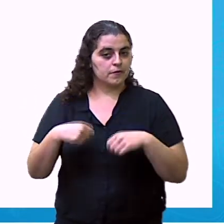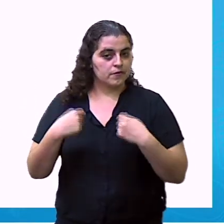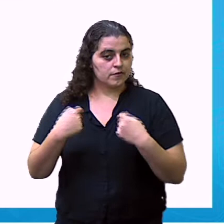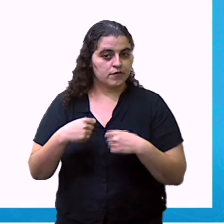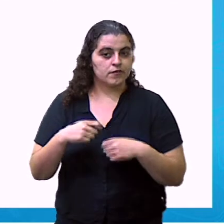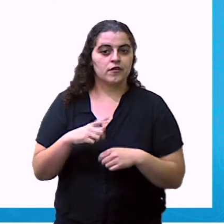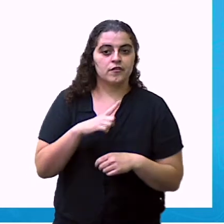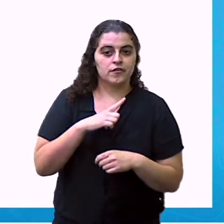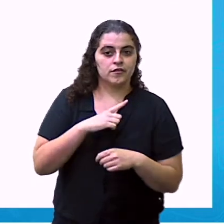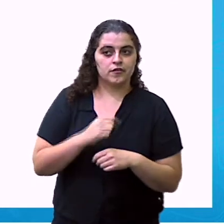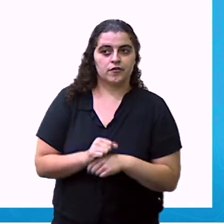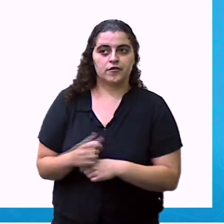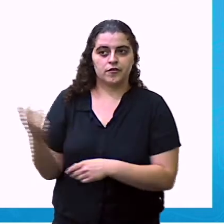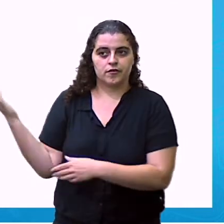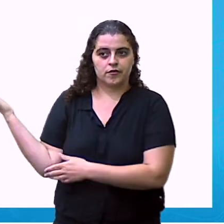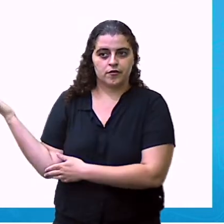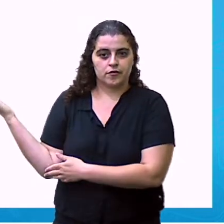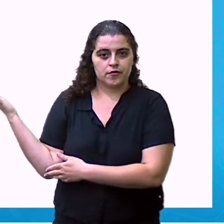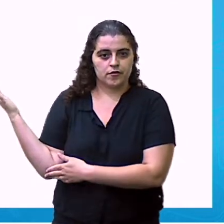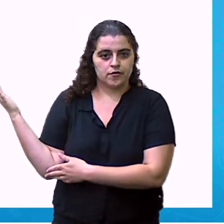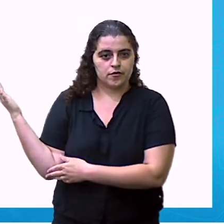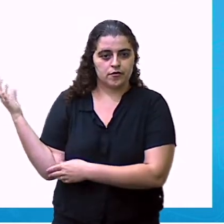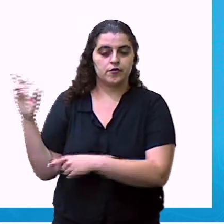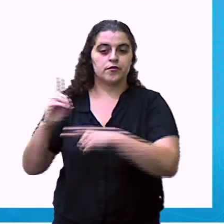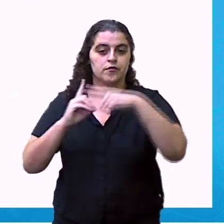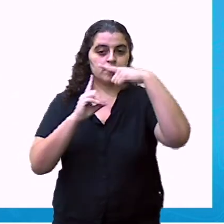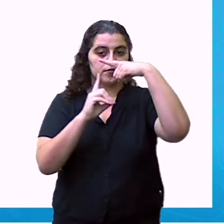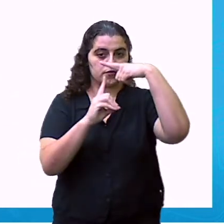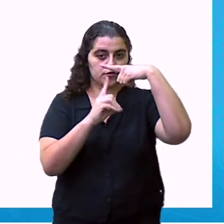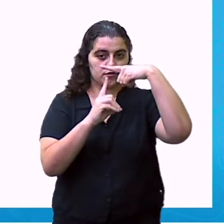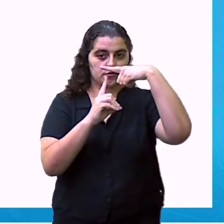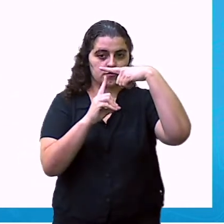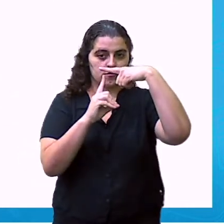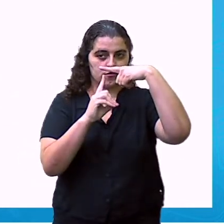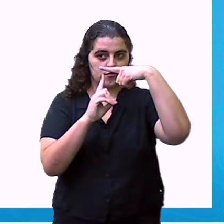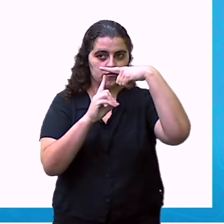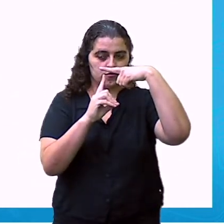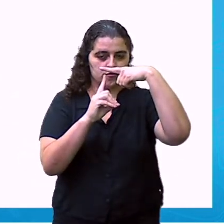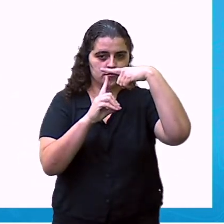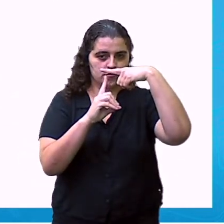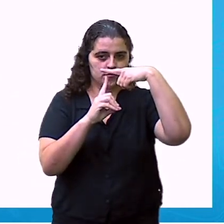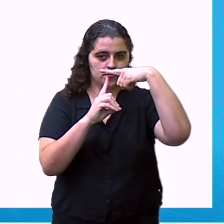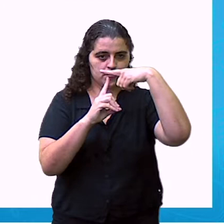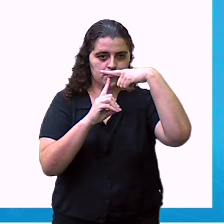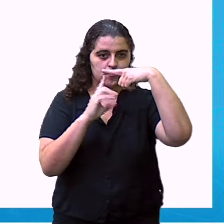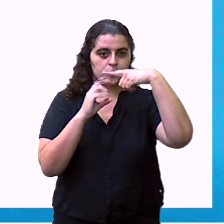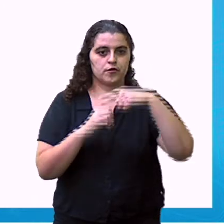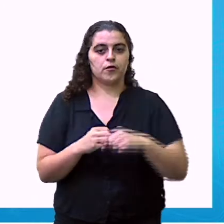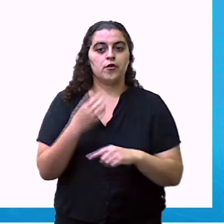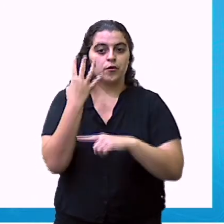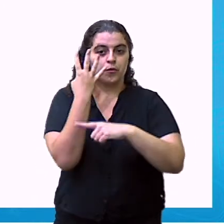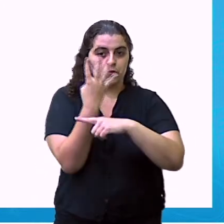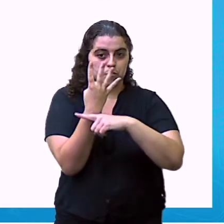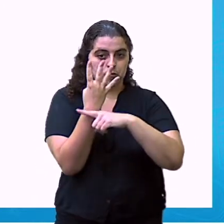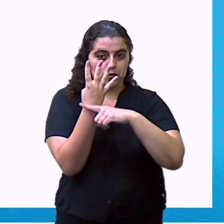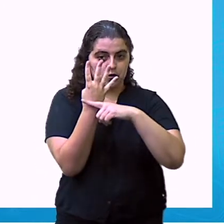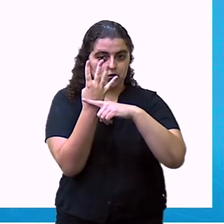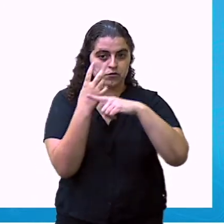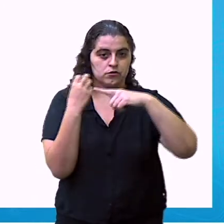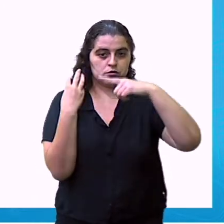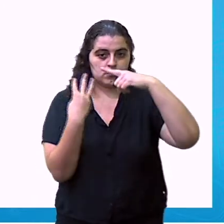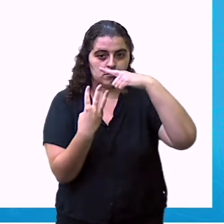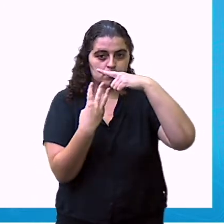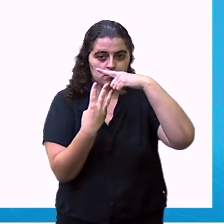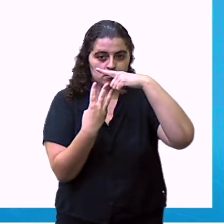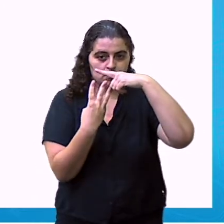a partir do seu denominador. Então, nós temos aqui 4/3. Então, eu preciso